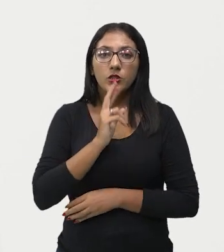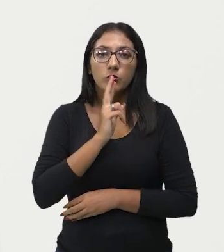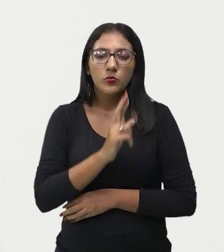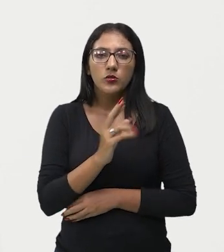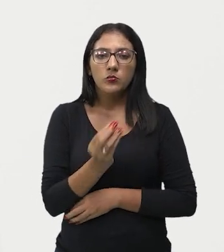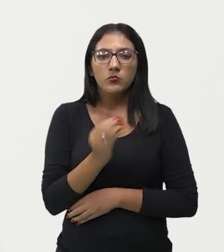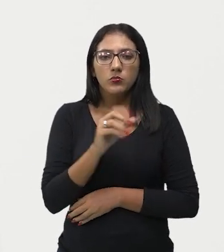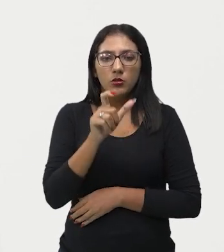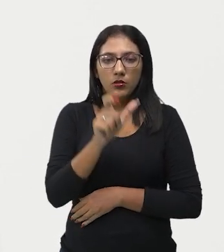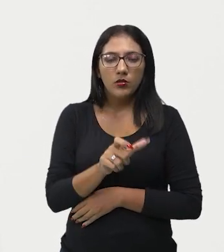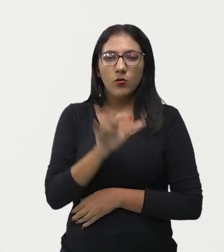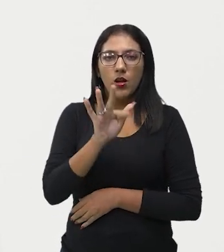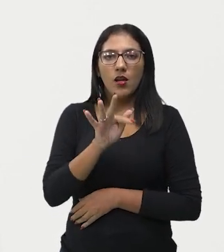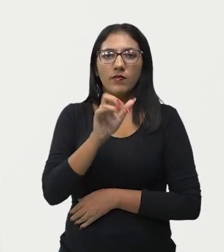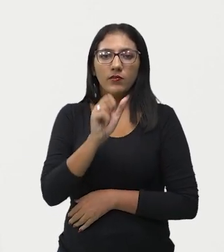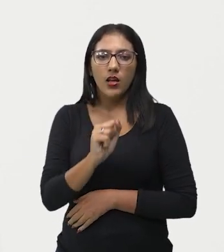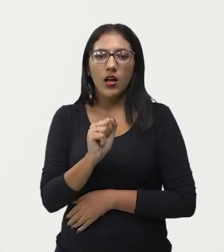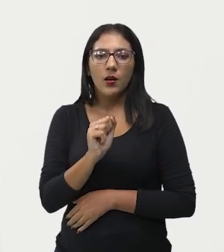frequência absoluta